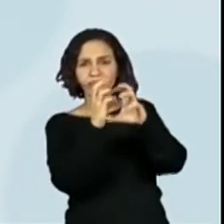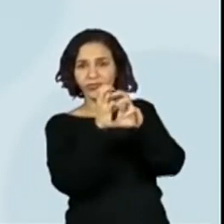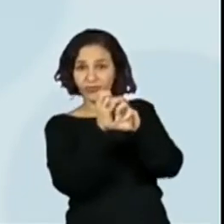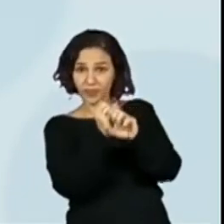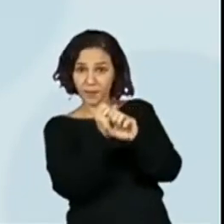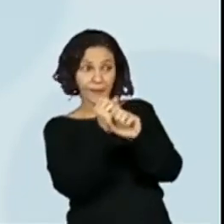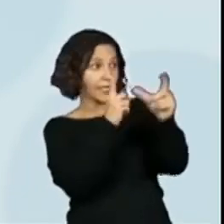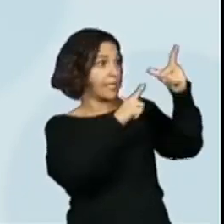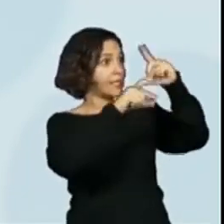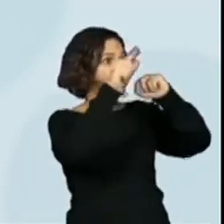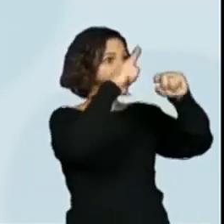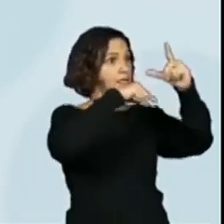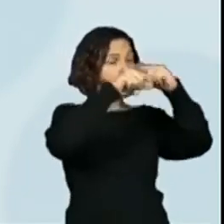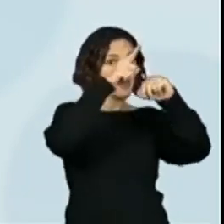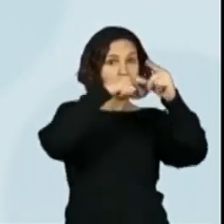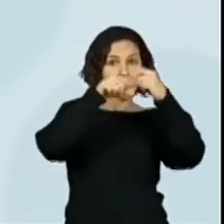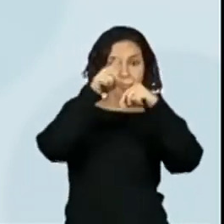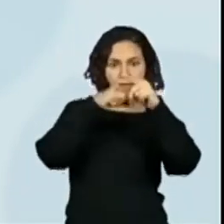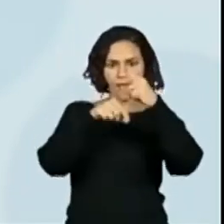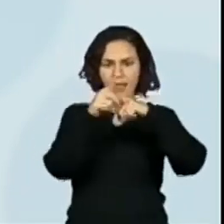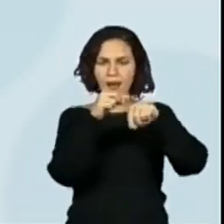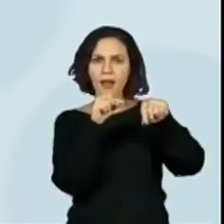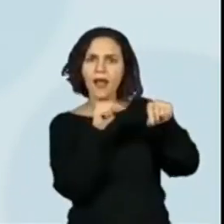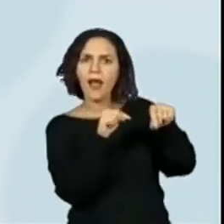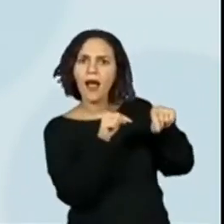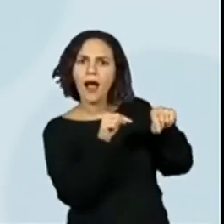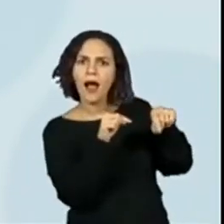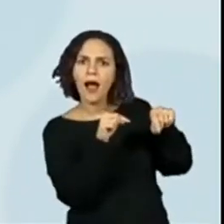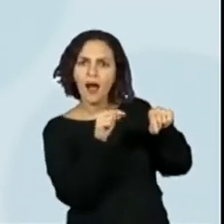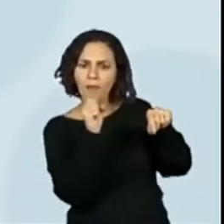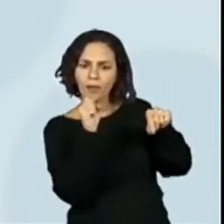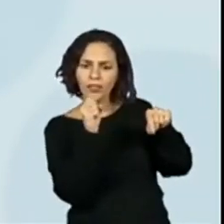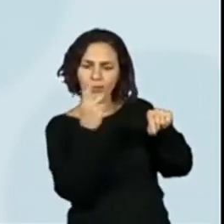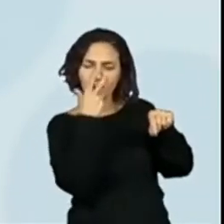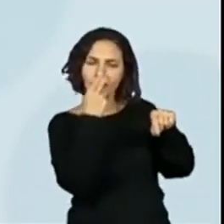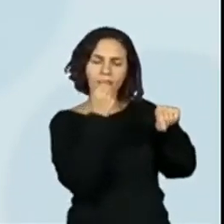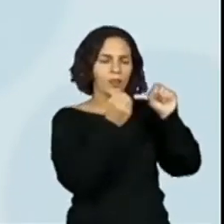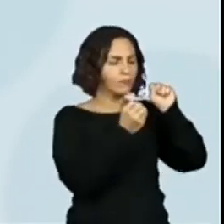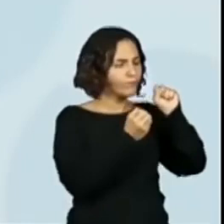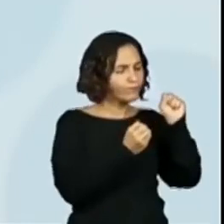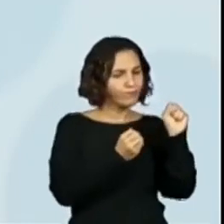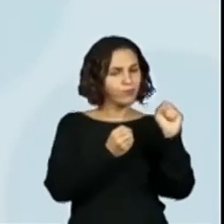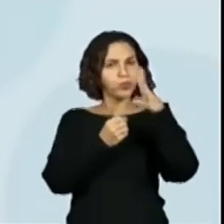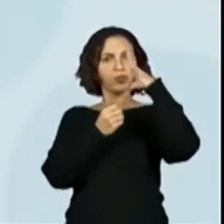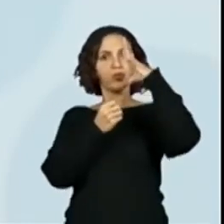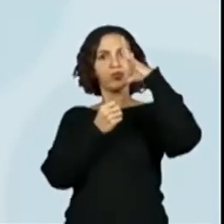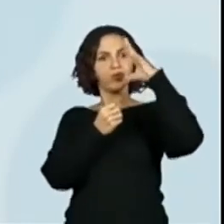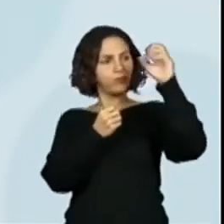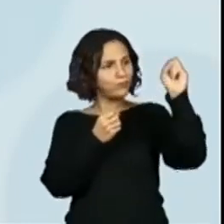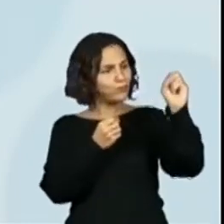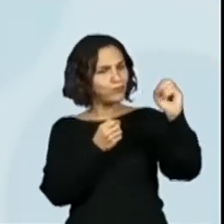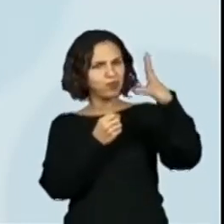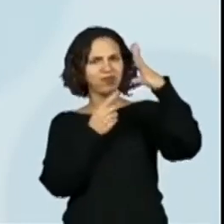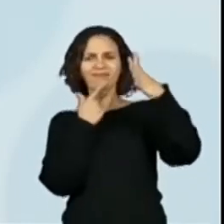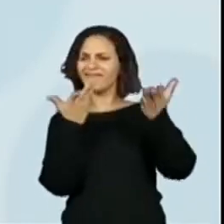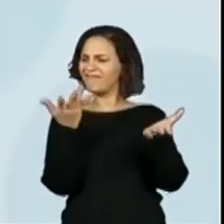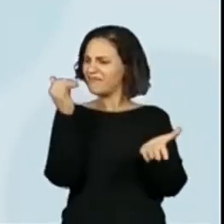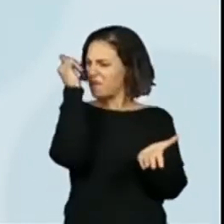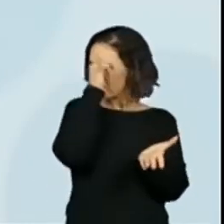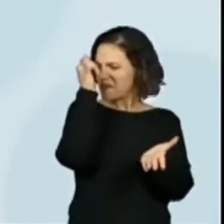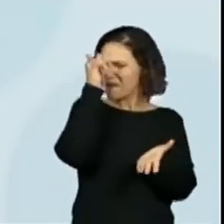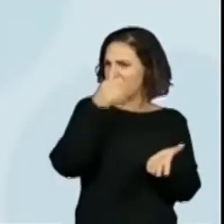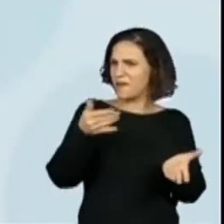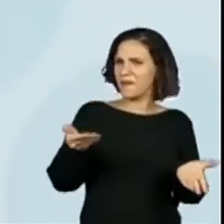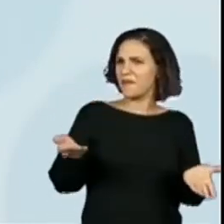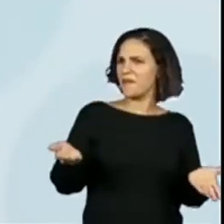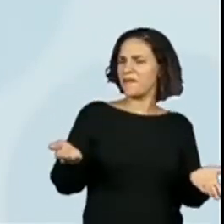As estrelas, por sua vez, diriam flamejantes ao piscar: não seja boba,